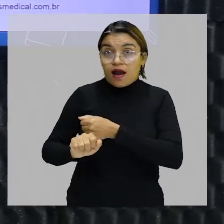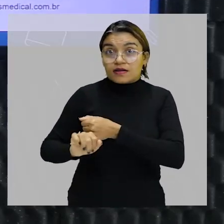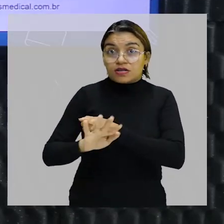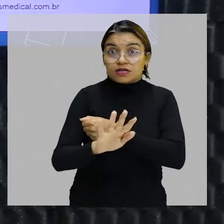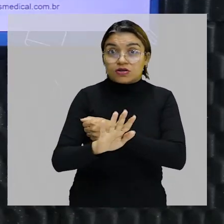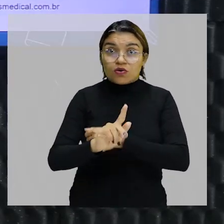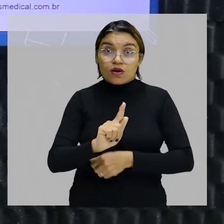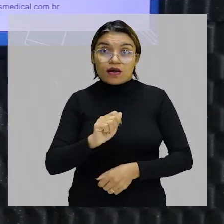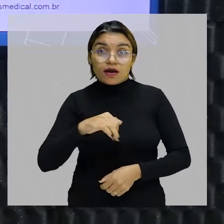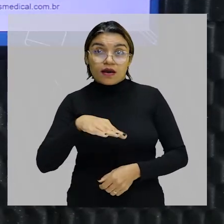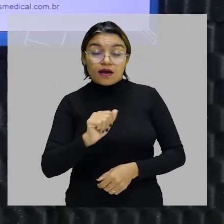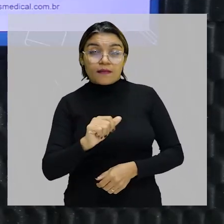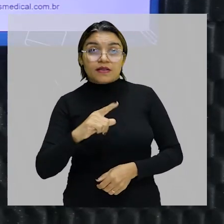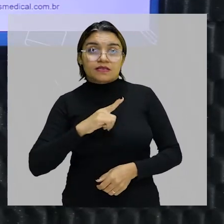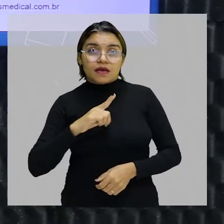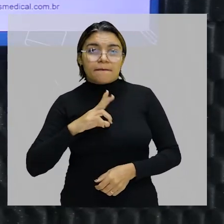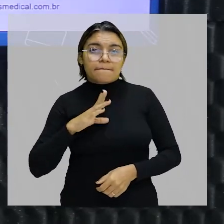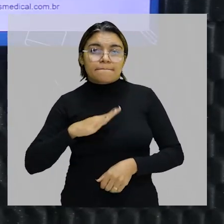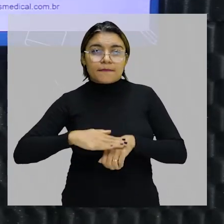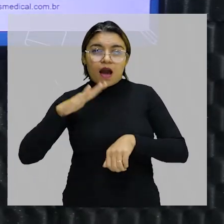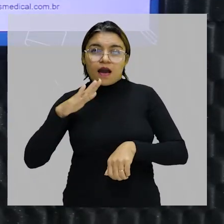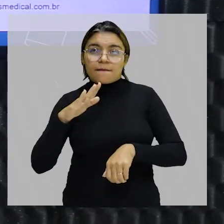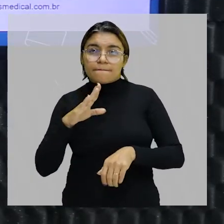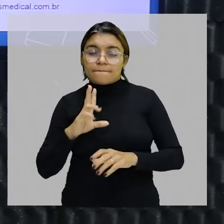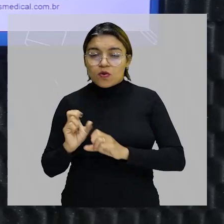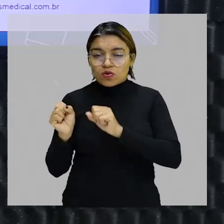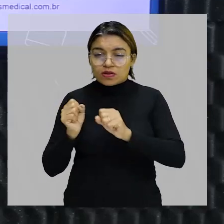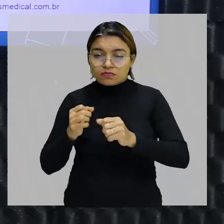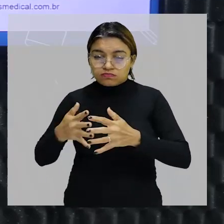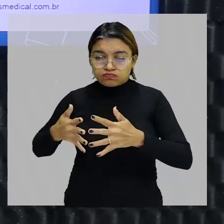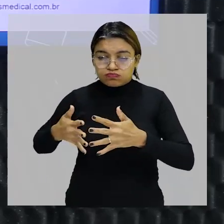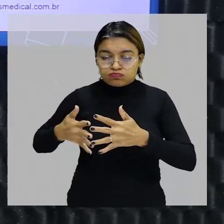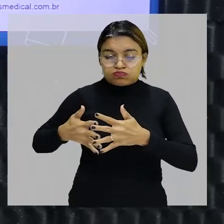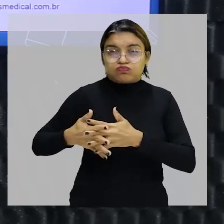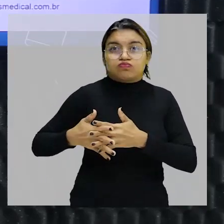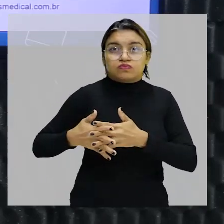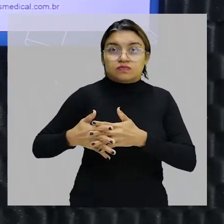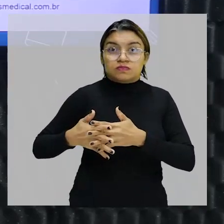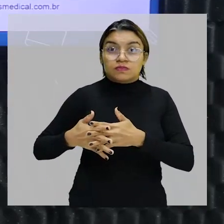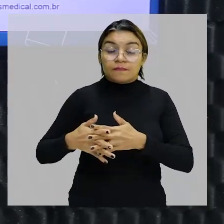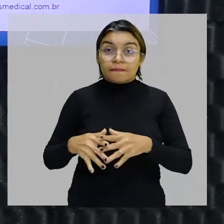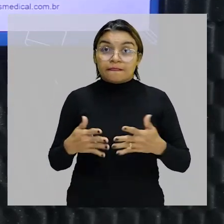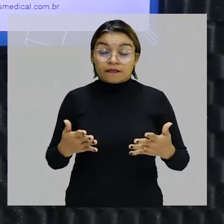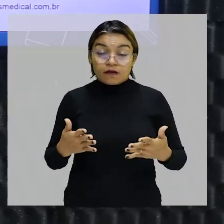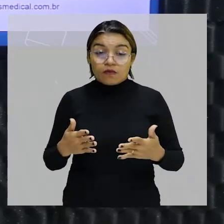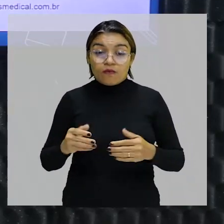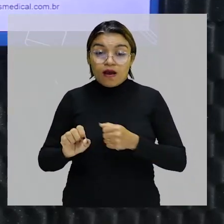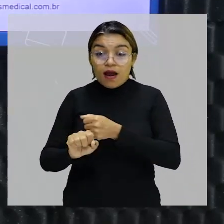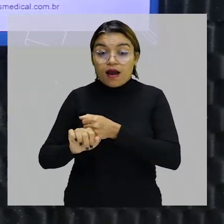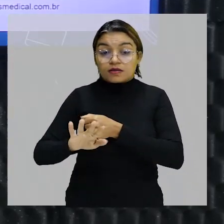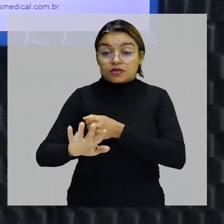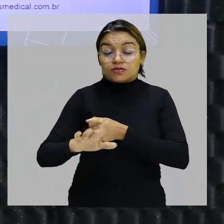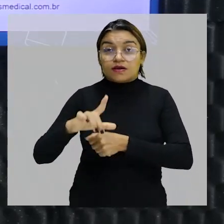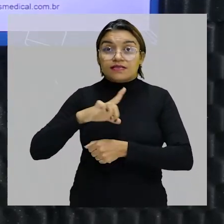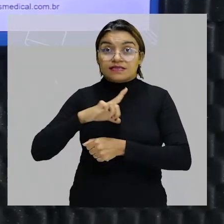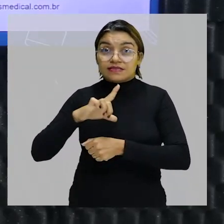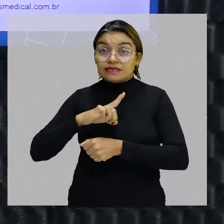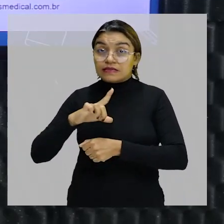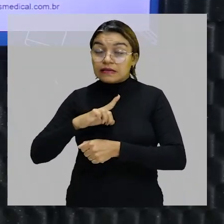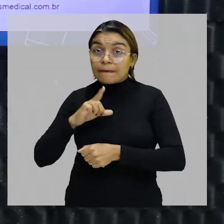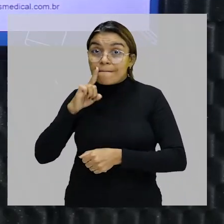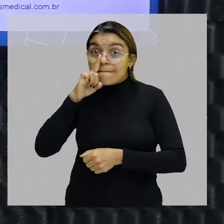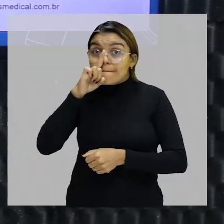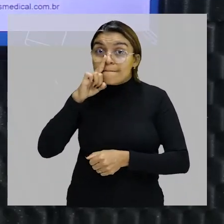com o maior poder de penetração. E, portanto, é aquela radiação que gera mais